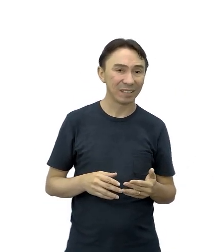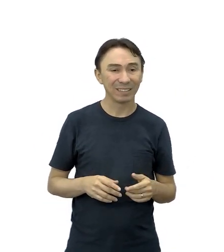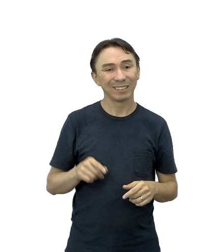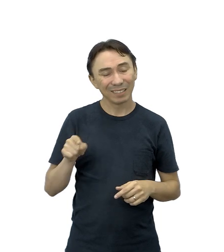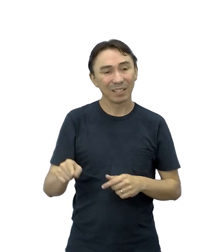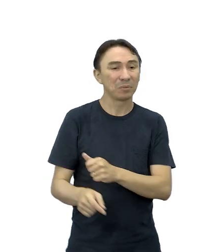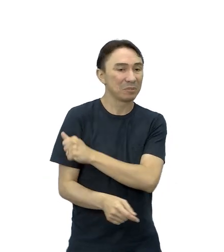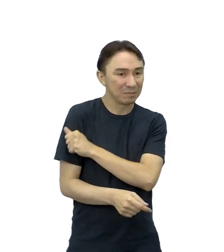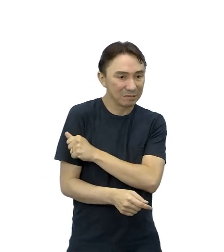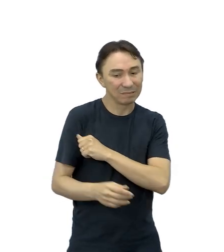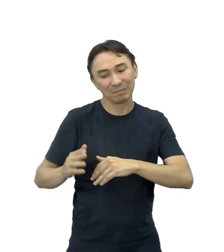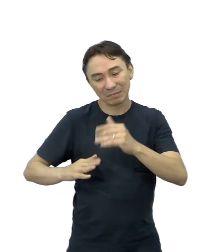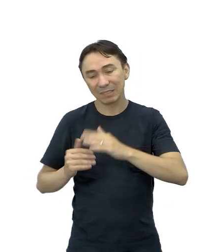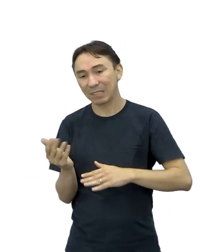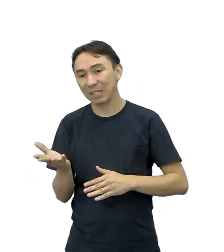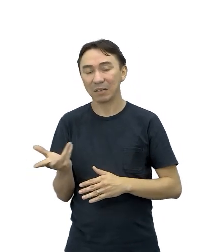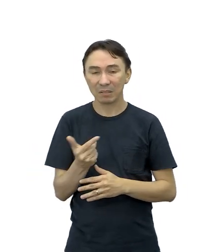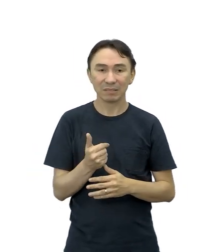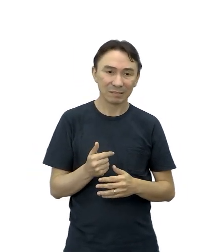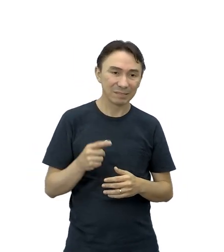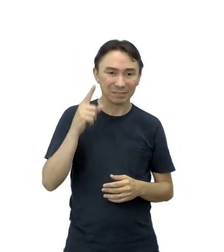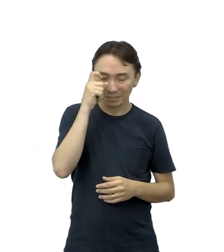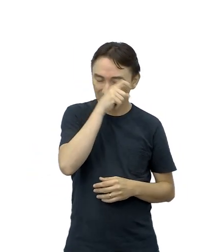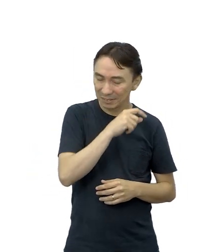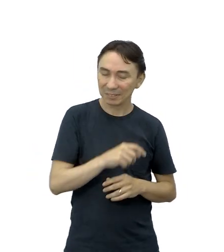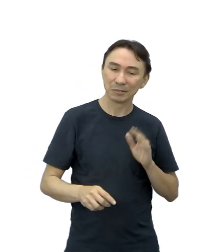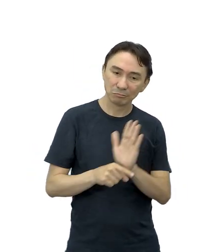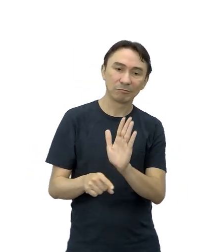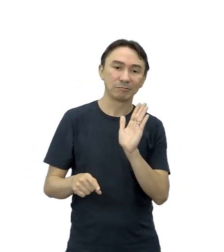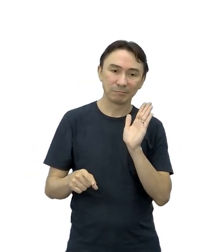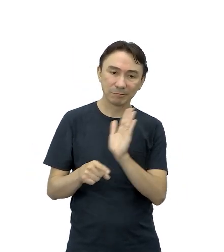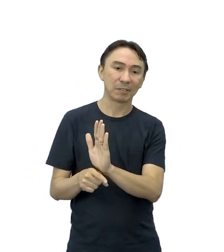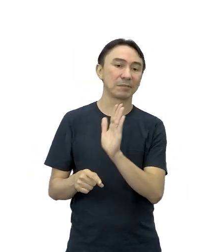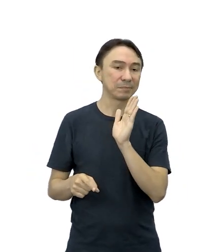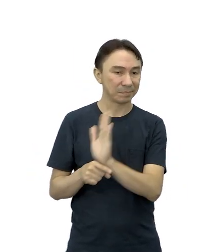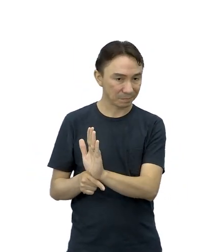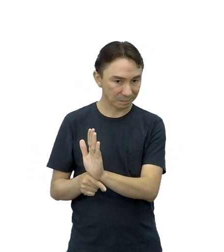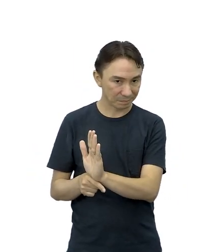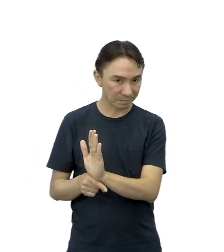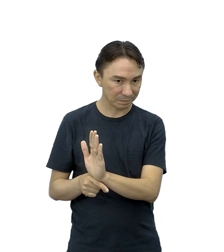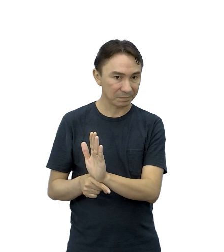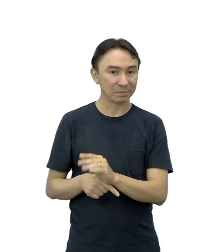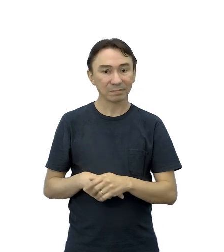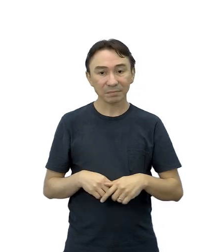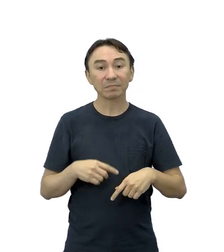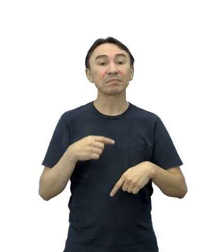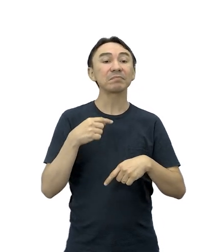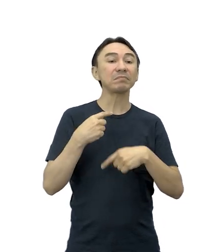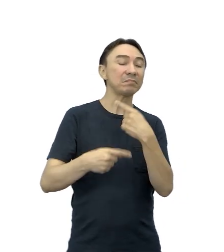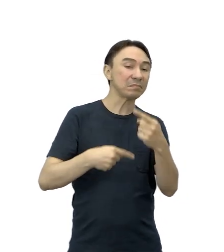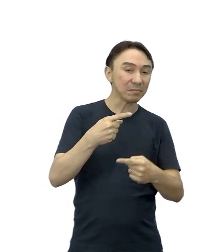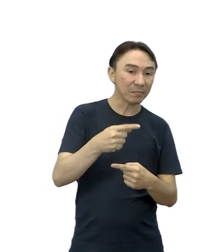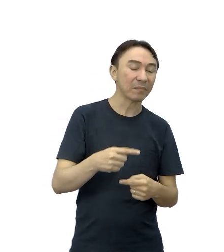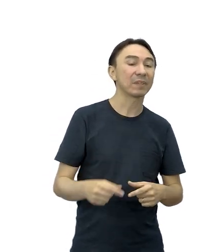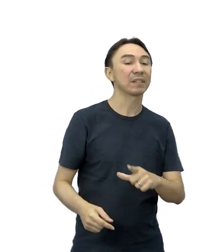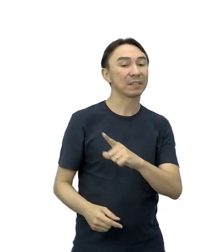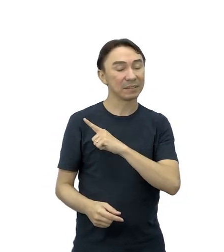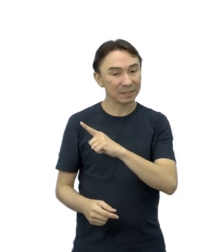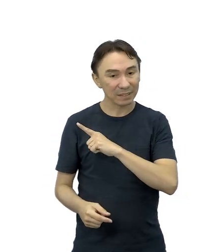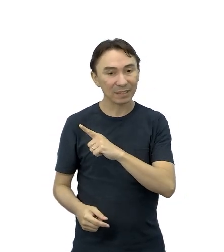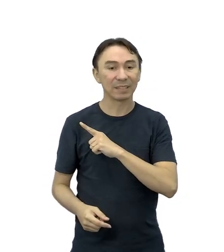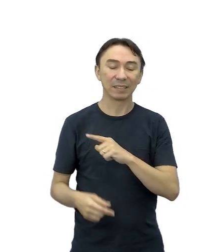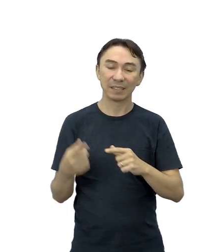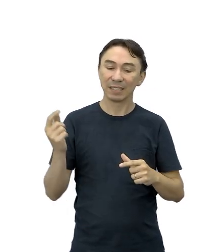aprendizagens dos estudantes. Depois desse período, nós vamos retomar aquilo que o ano passado nós já fazíamos, né, na questão da